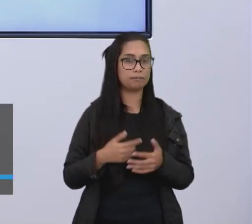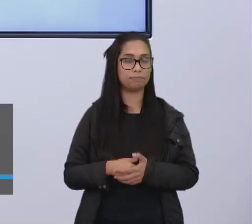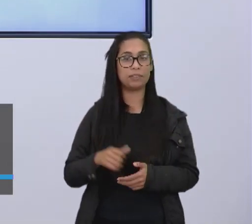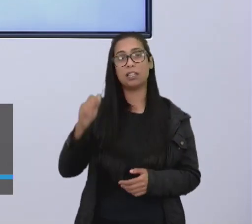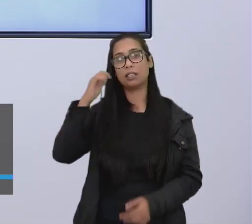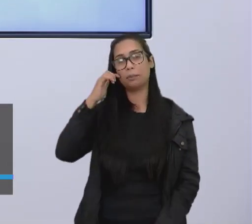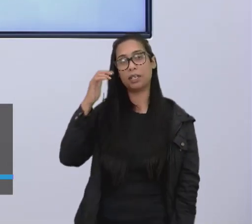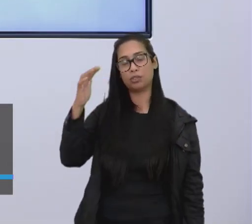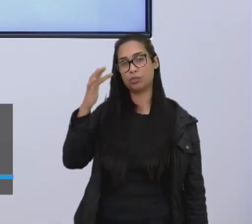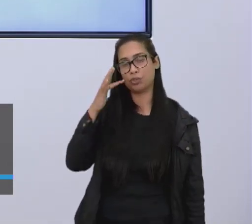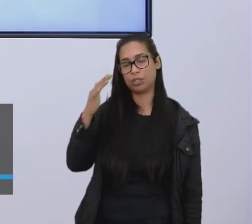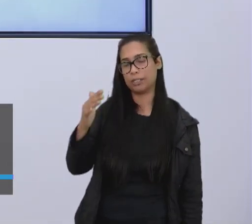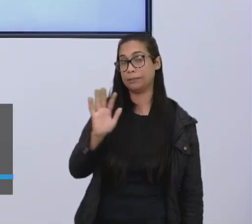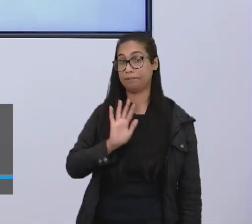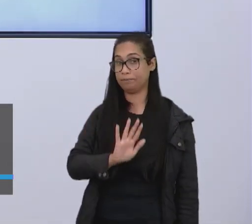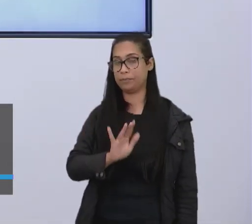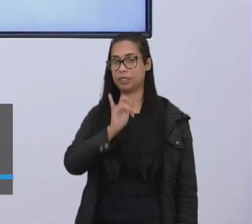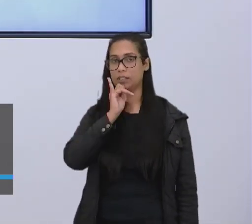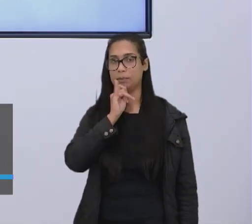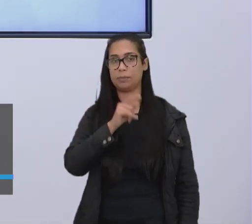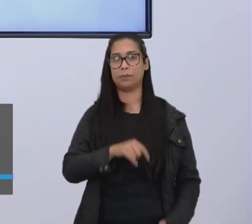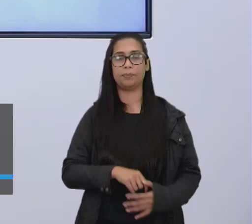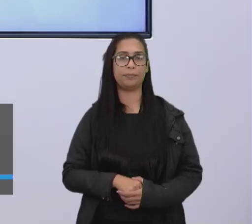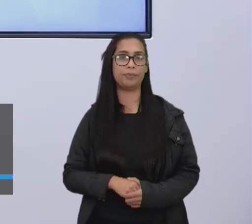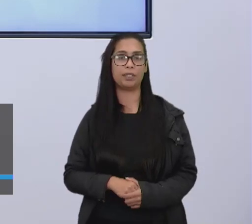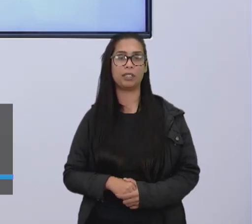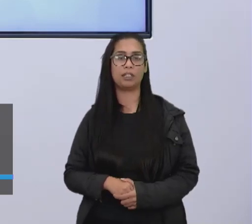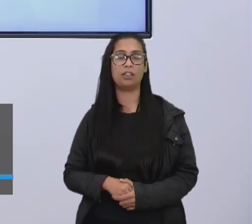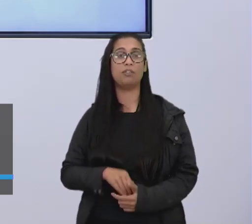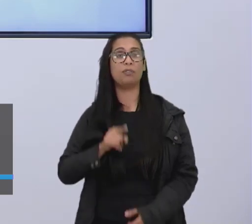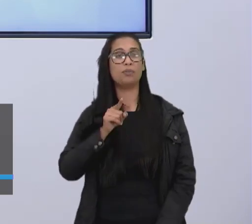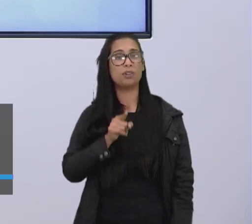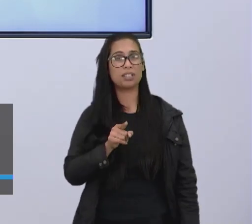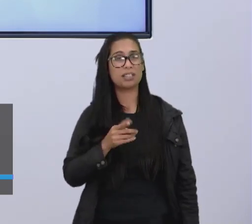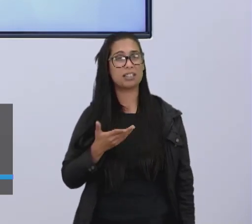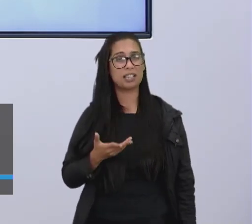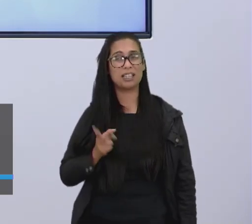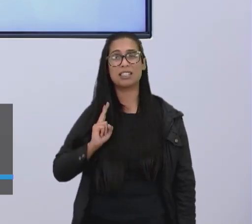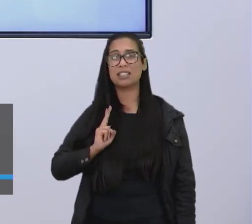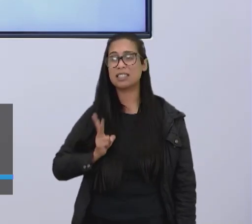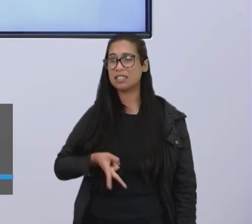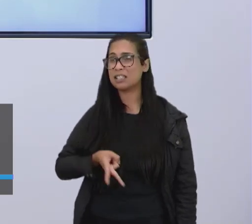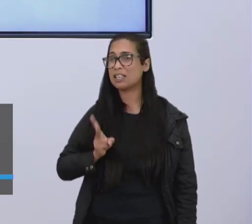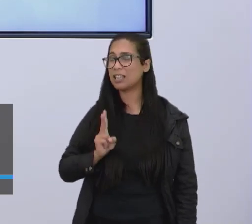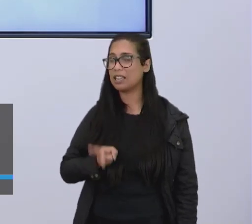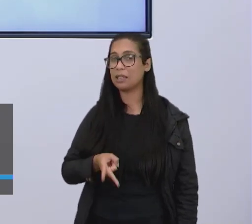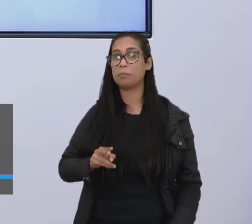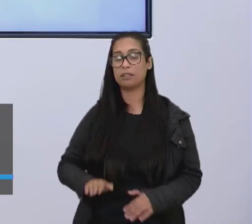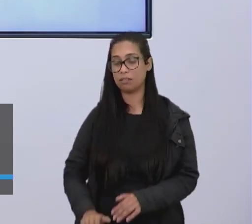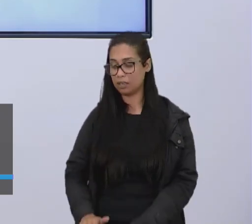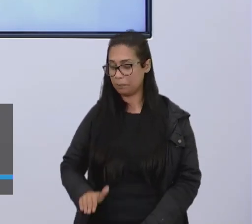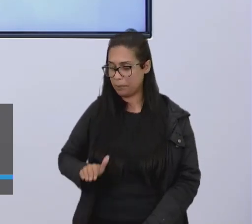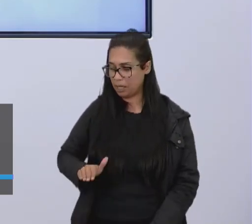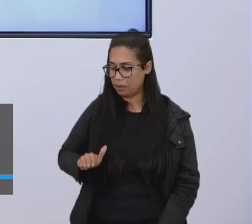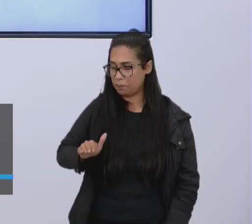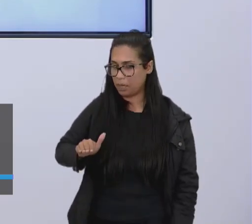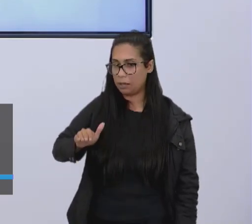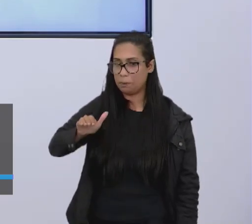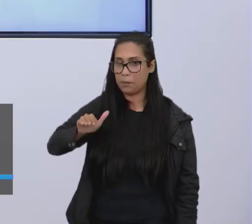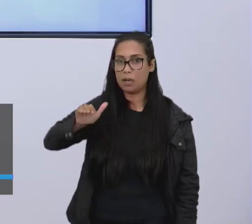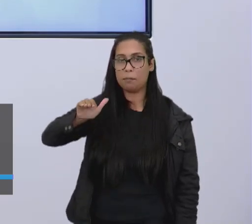Imagina que você foi tratado a vida inteira com violência. Todo mundo sempre fala, e eu falo todo